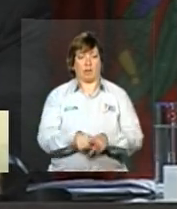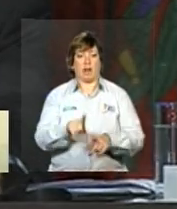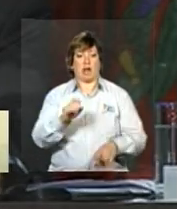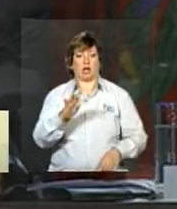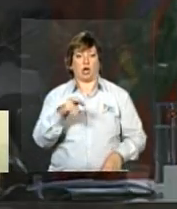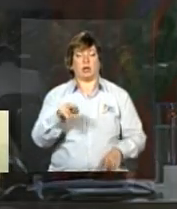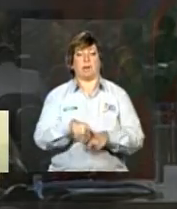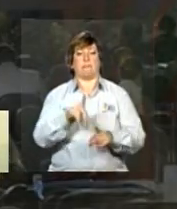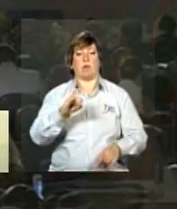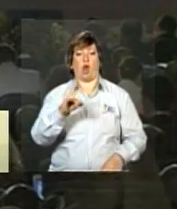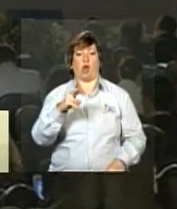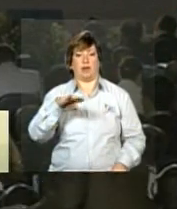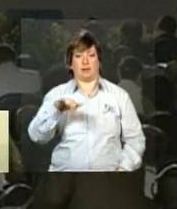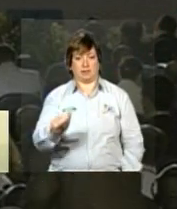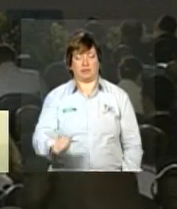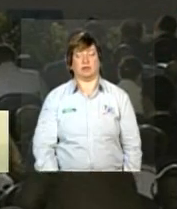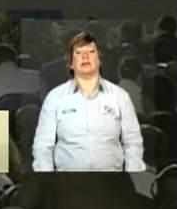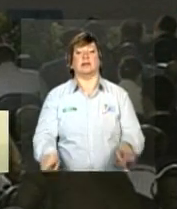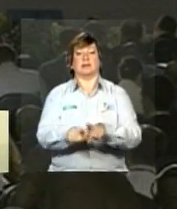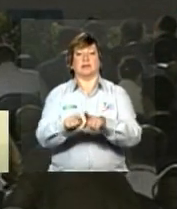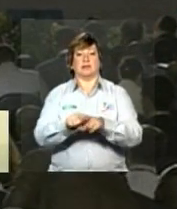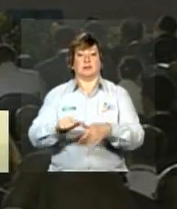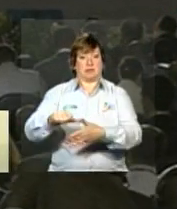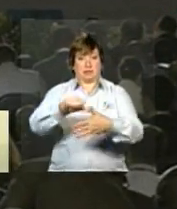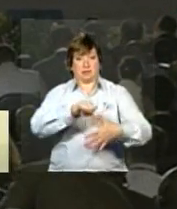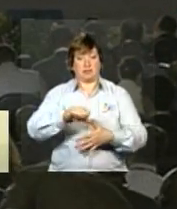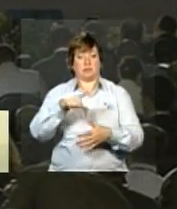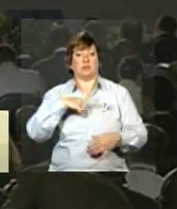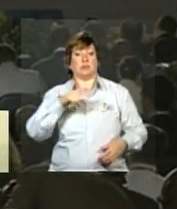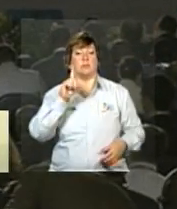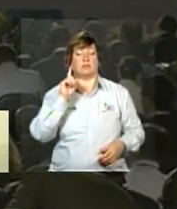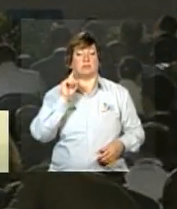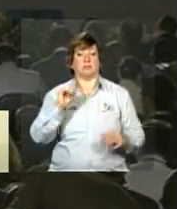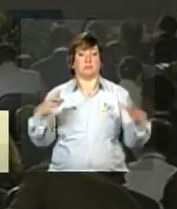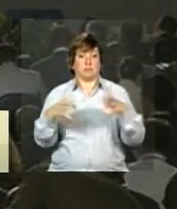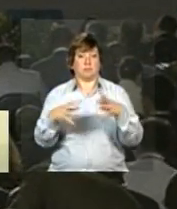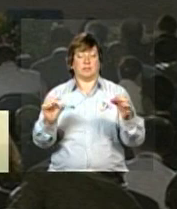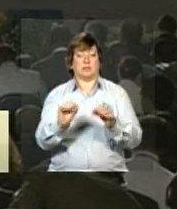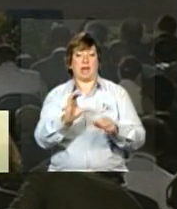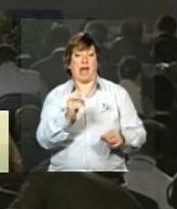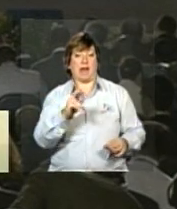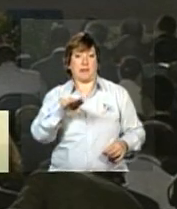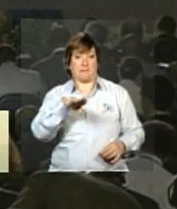e Polônia, América Latina e os estados do Caribe, Equador,